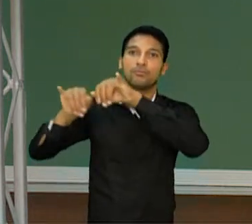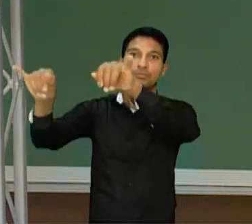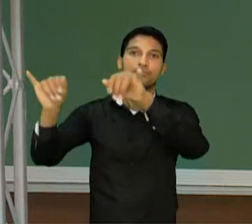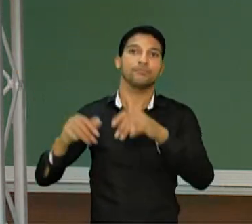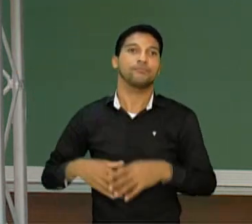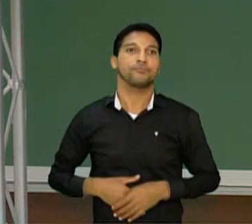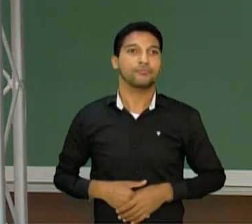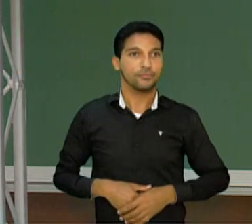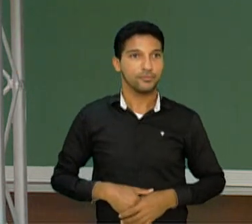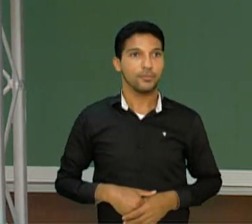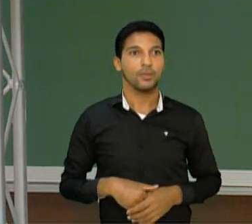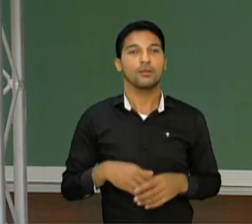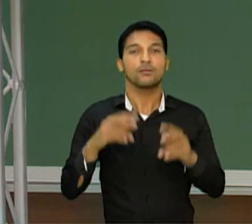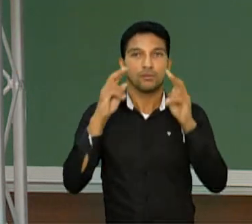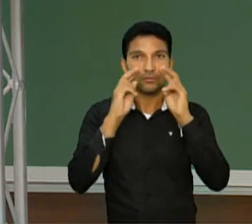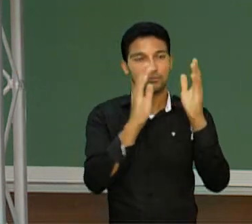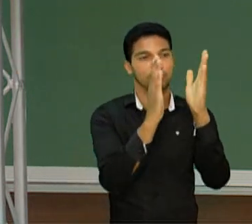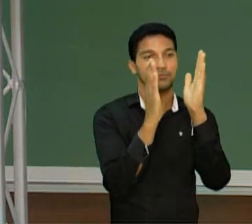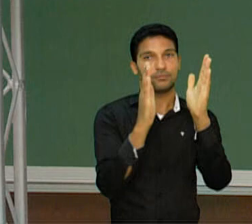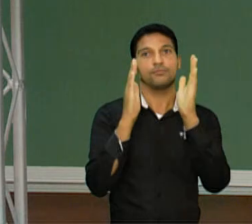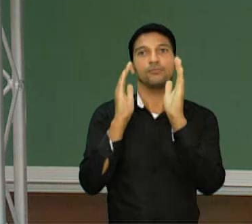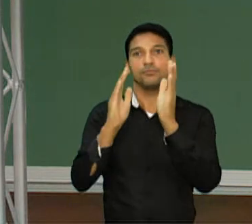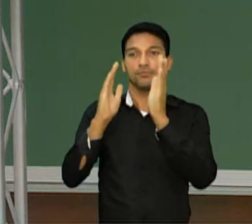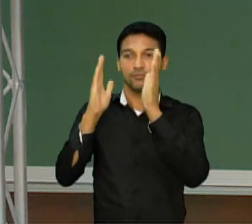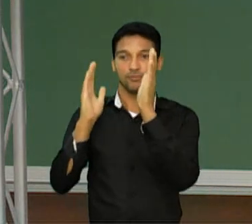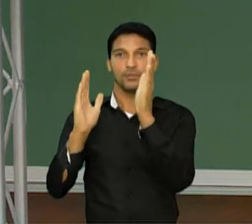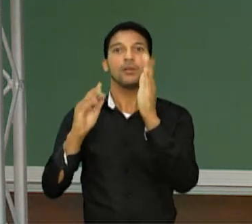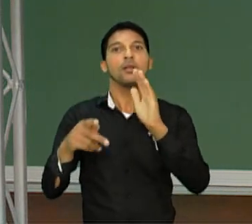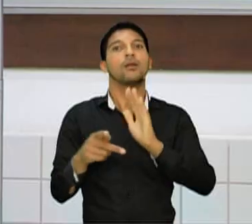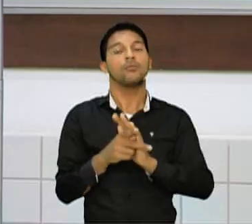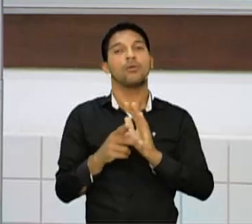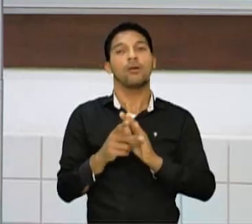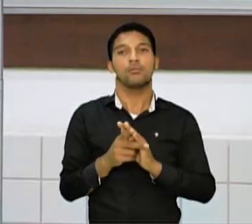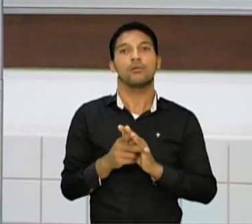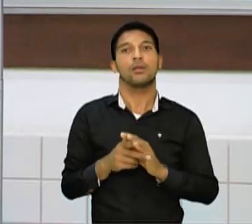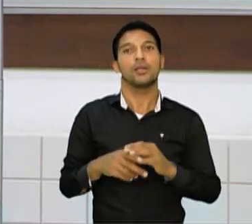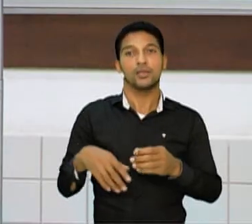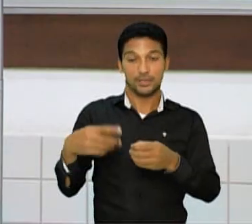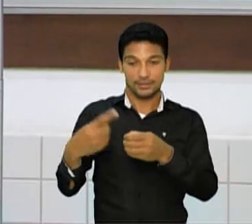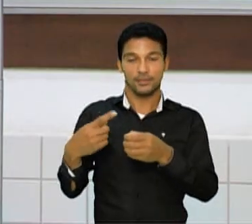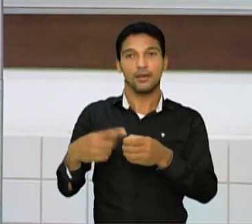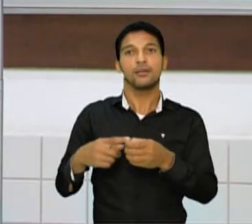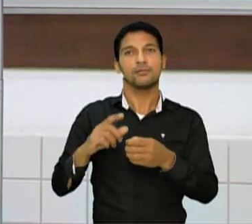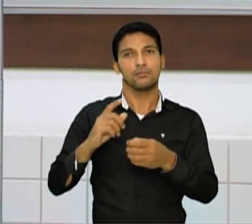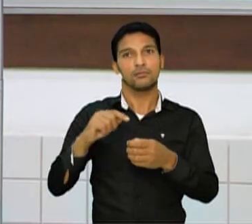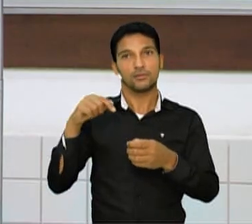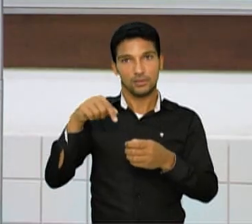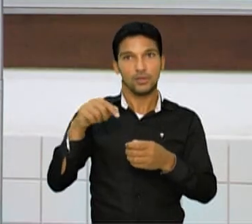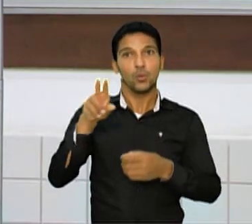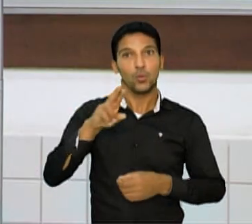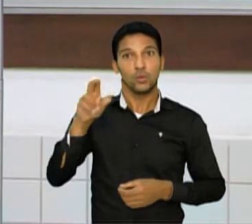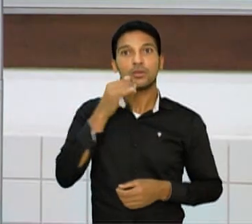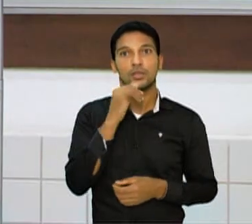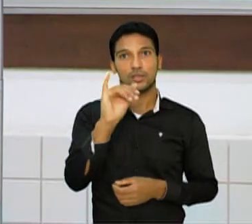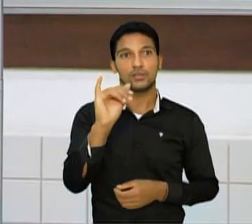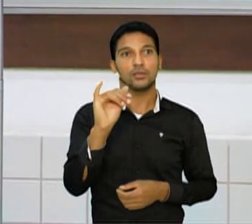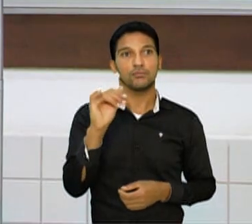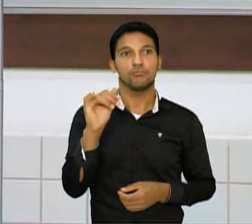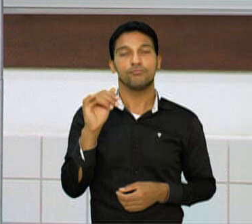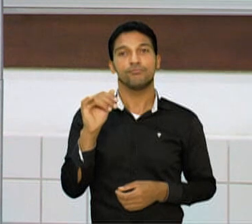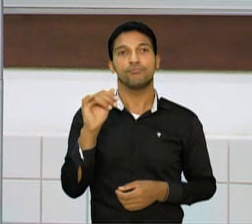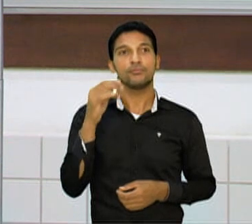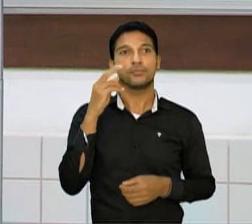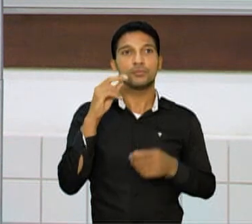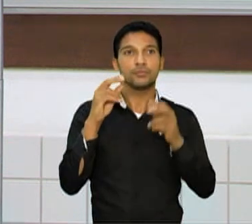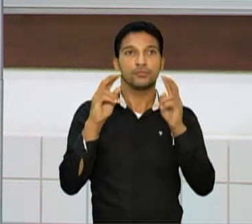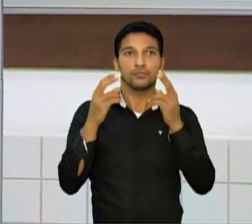Isso dentro de um cenário urbano representa algo positivo. Só que, lógico, a qualificação, a